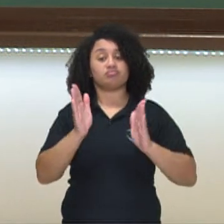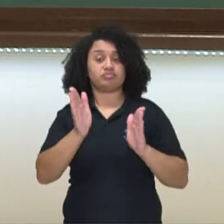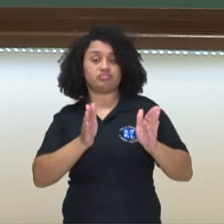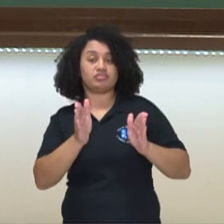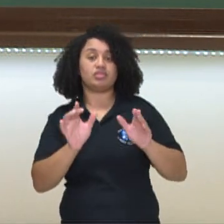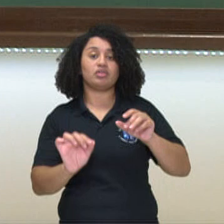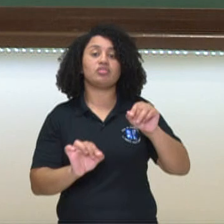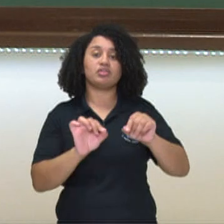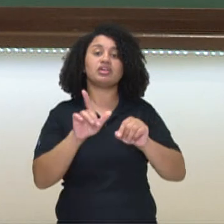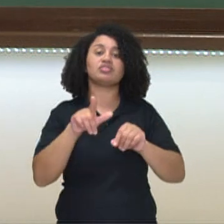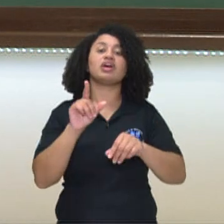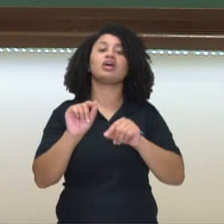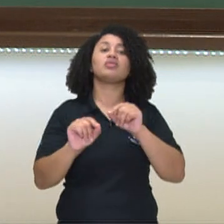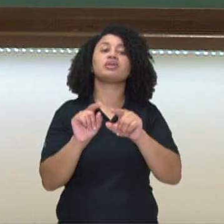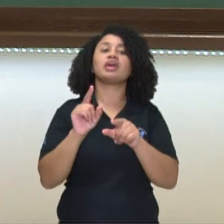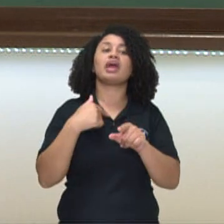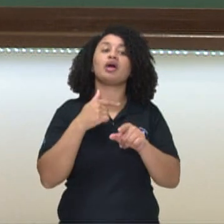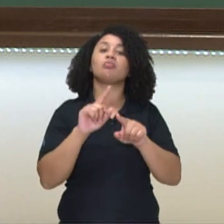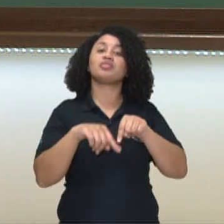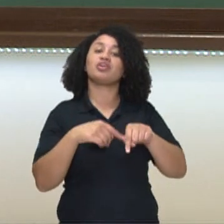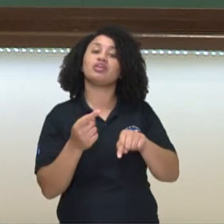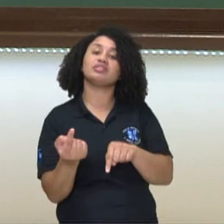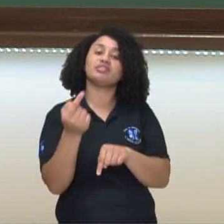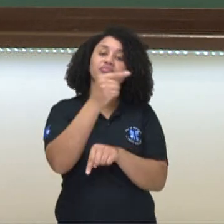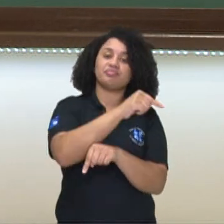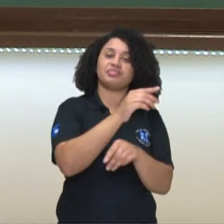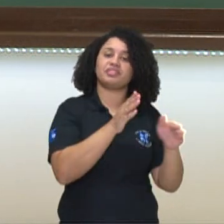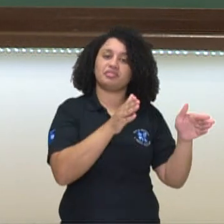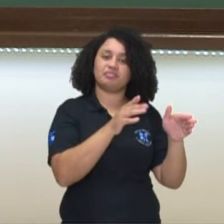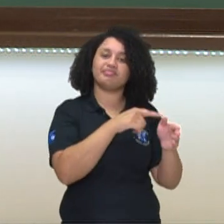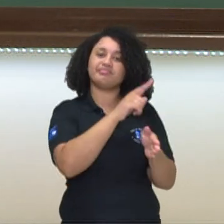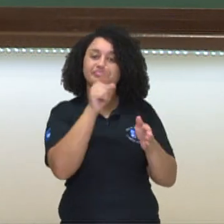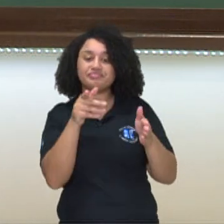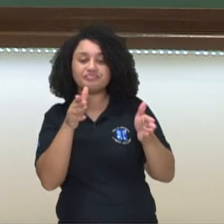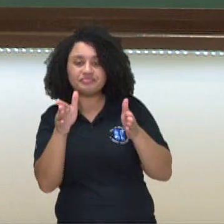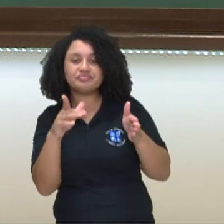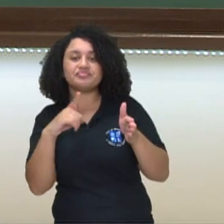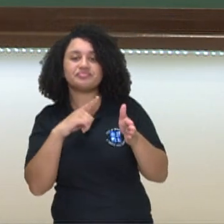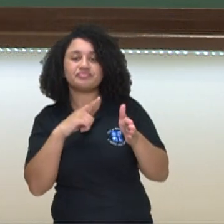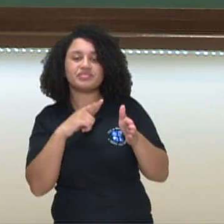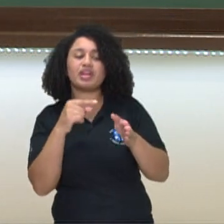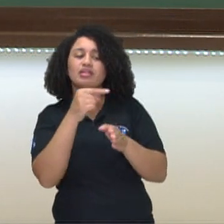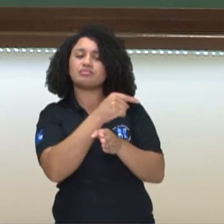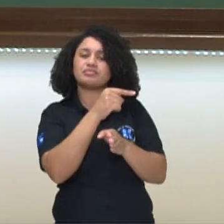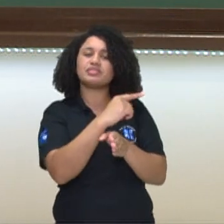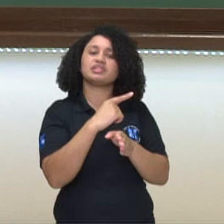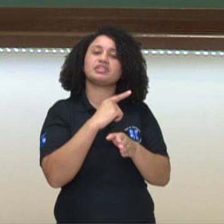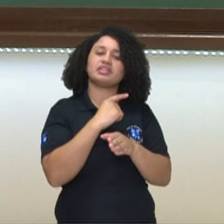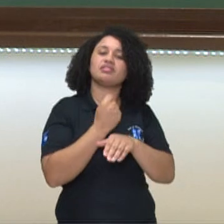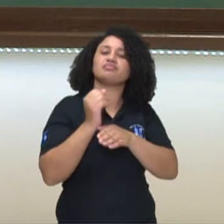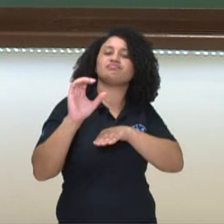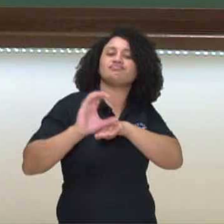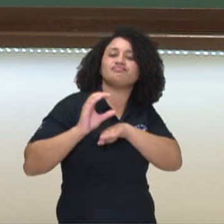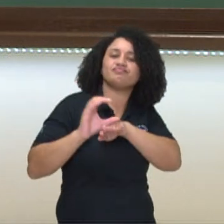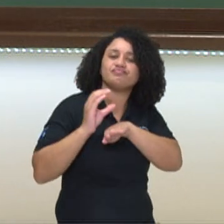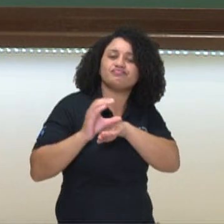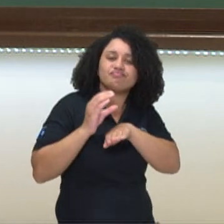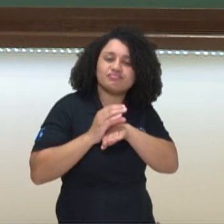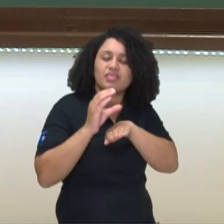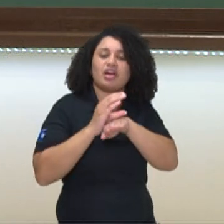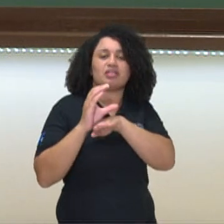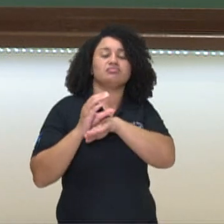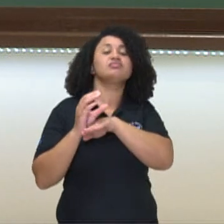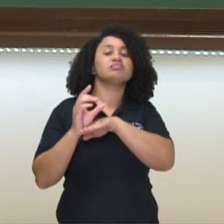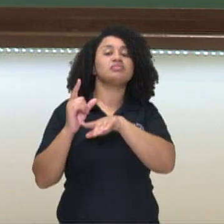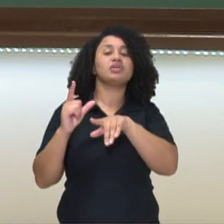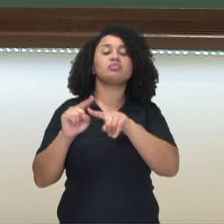etapa já é um resultado da primeira. Por quê? Com a primeira, se teve um ganho muito grande, uma